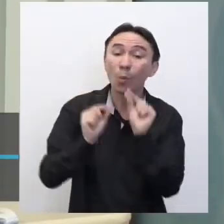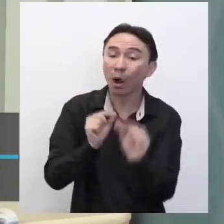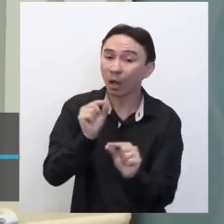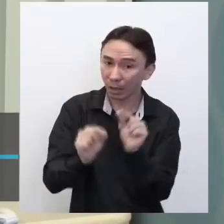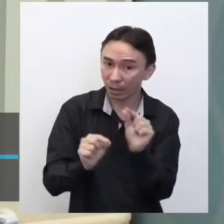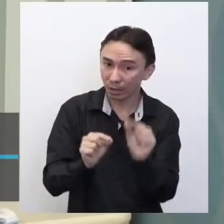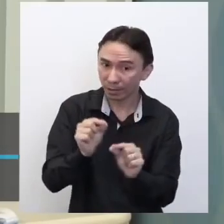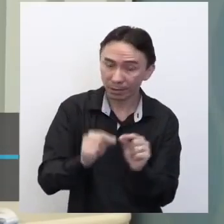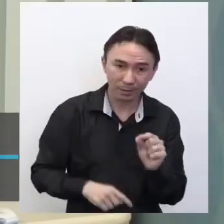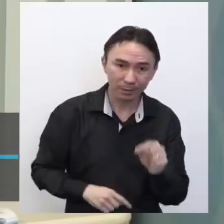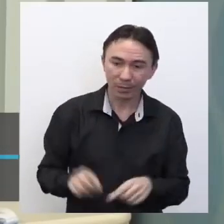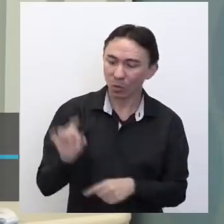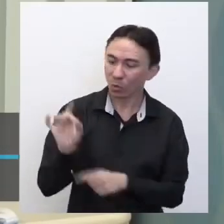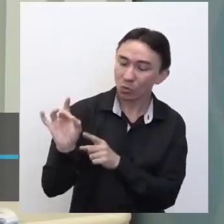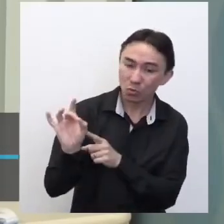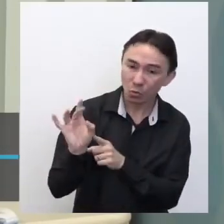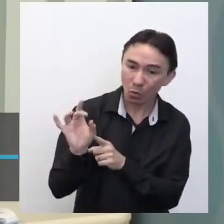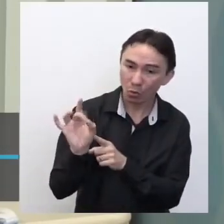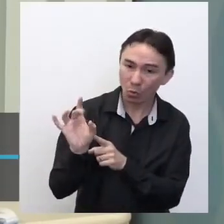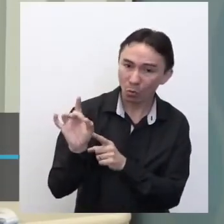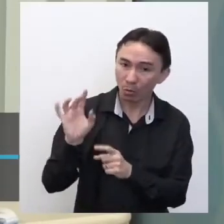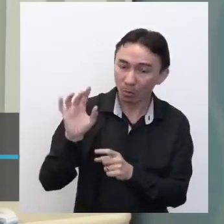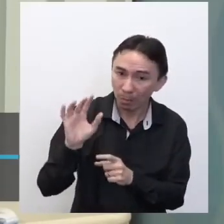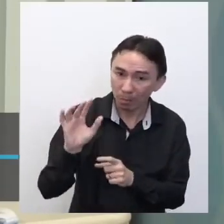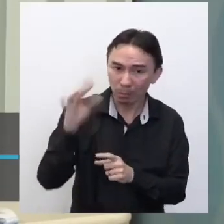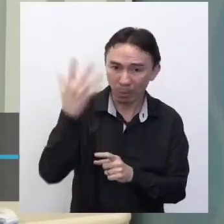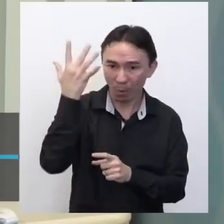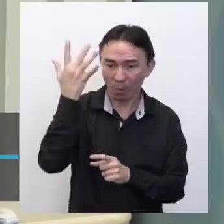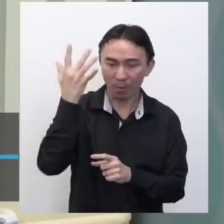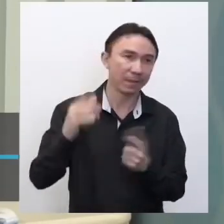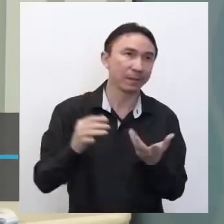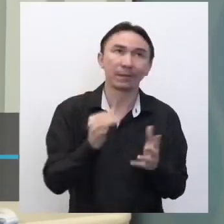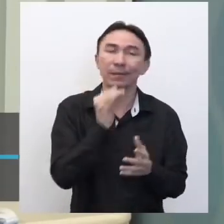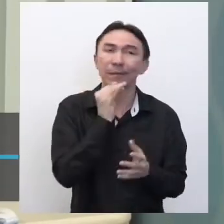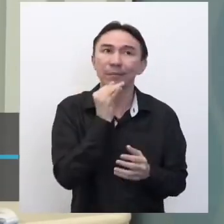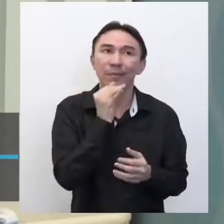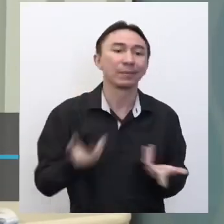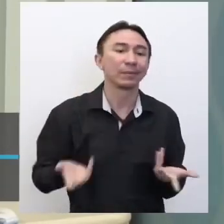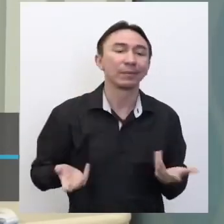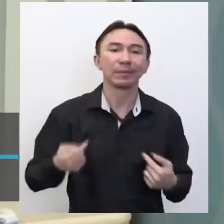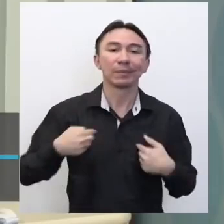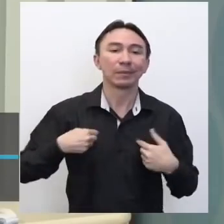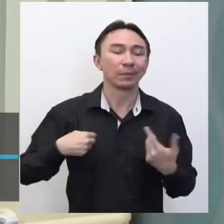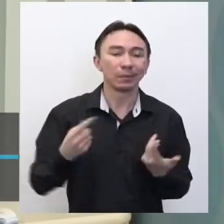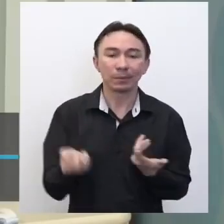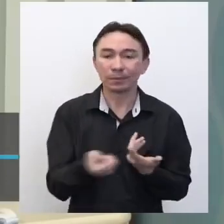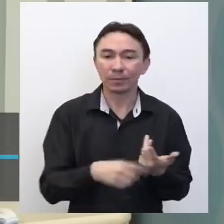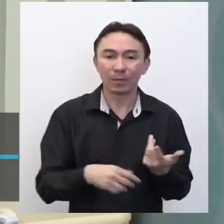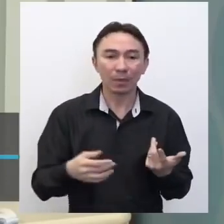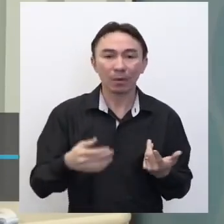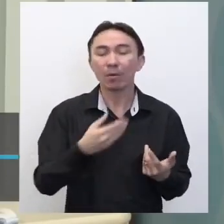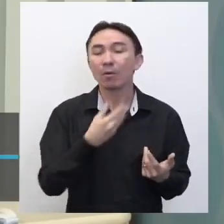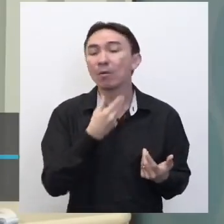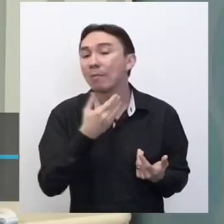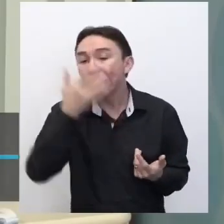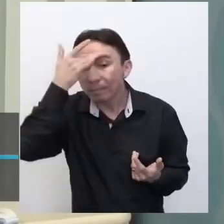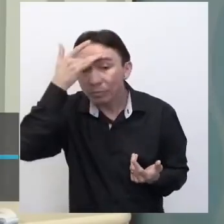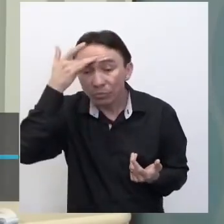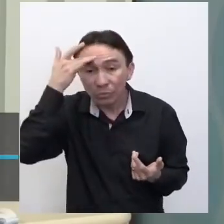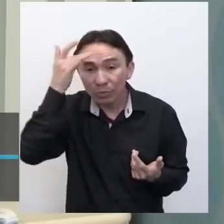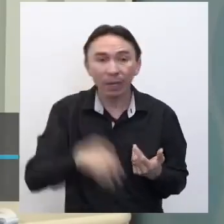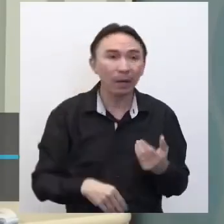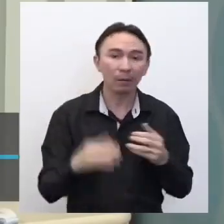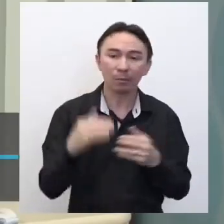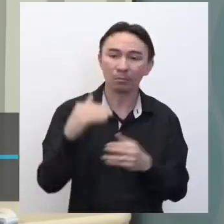seja, características dadas pela natureza, venham a determinar as posições que os homens vão